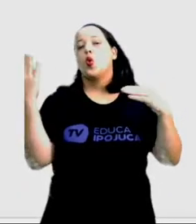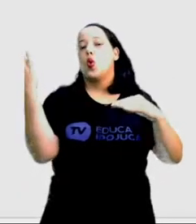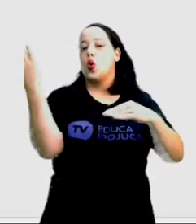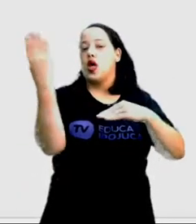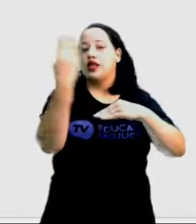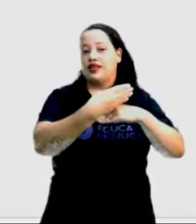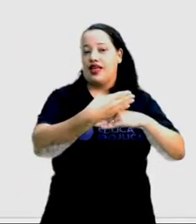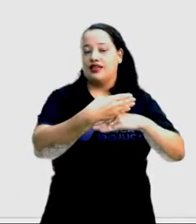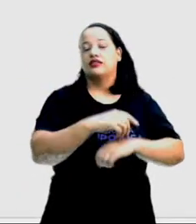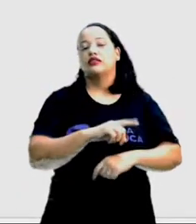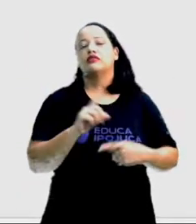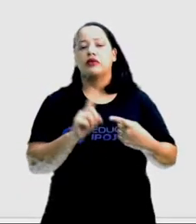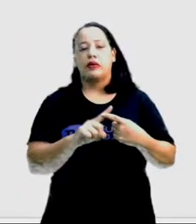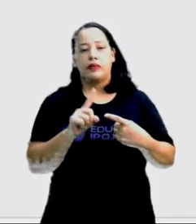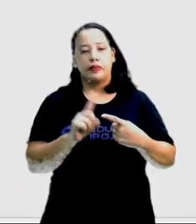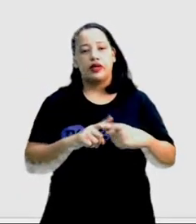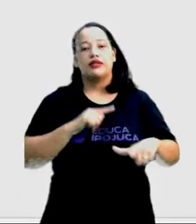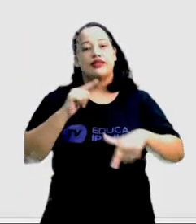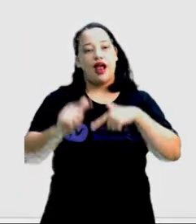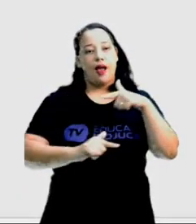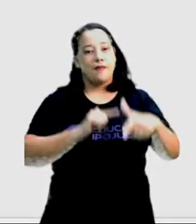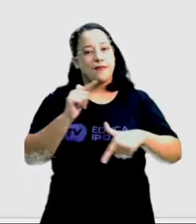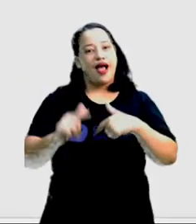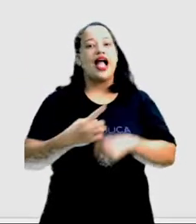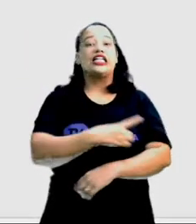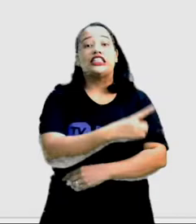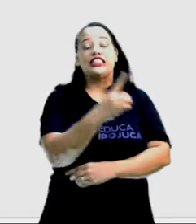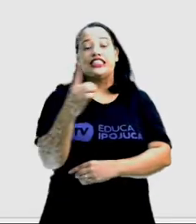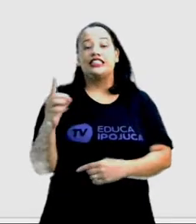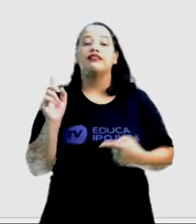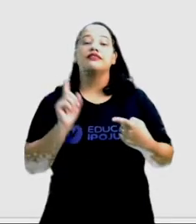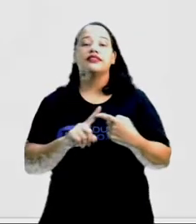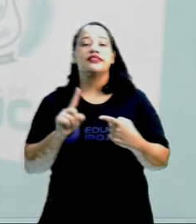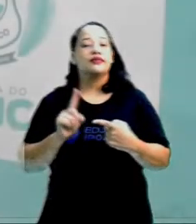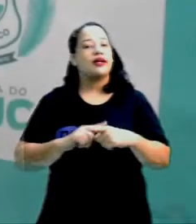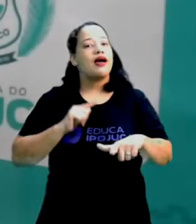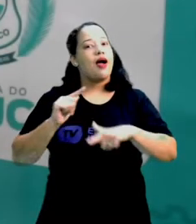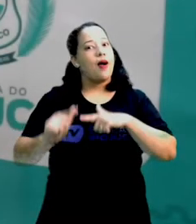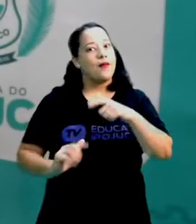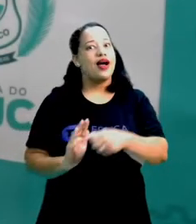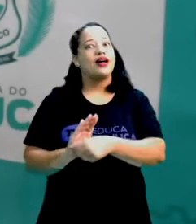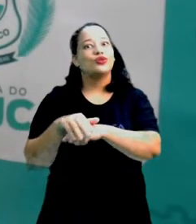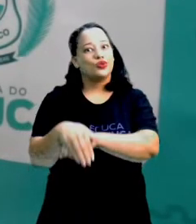período do dia, mas também tem outros que trabalham no período da noite.